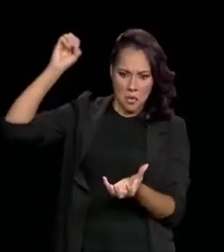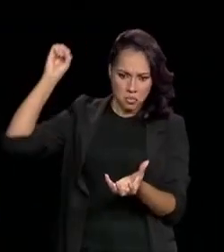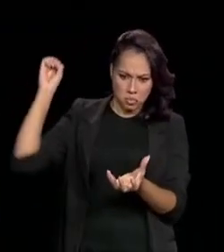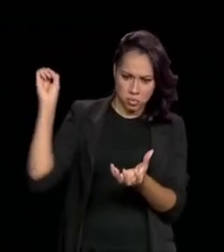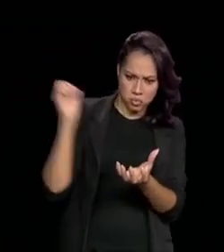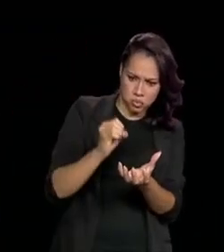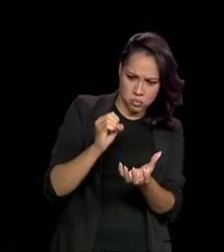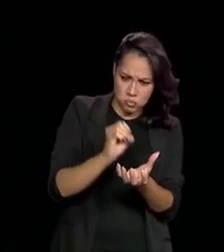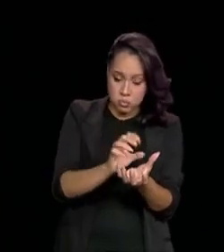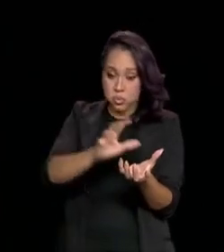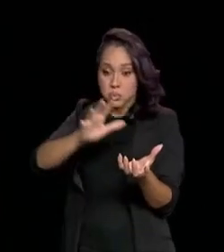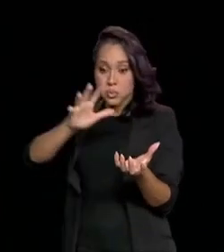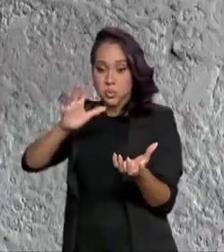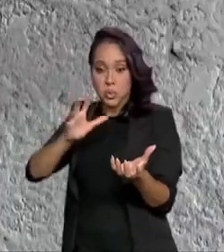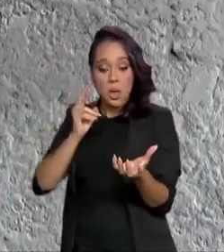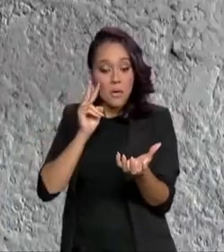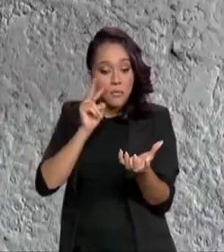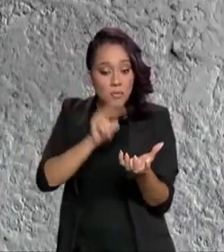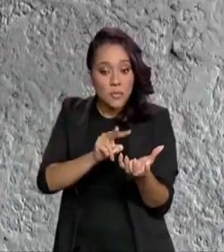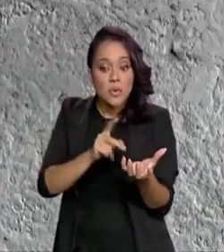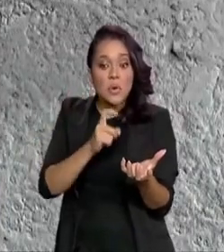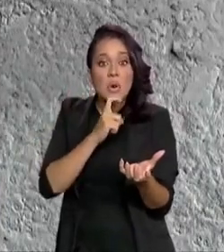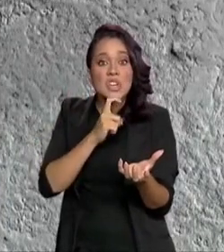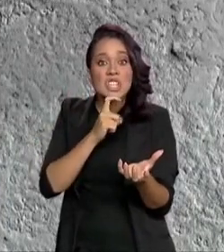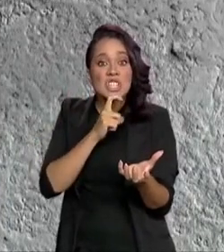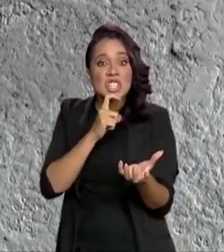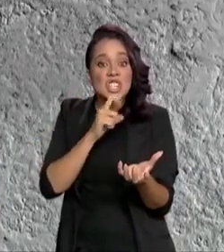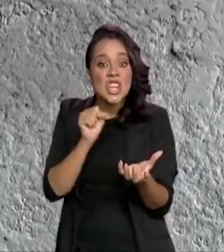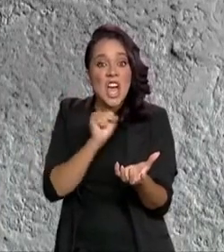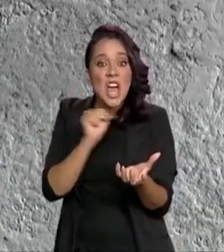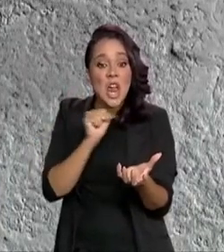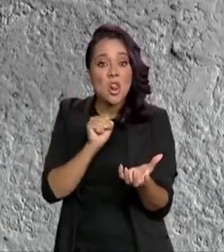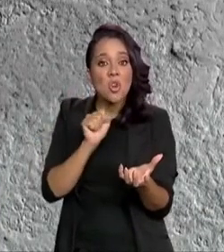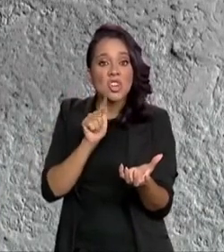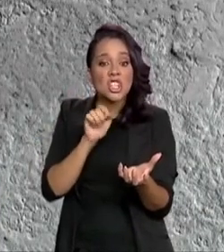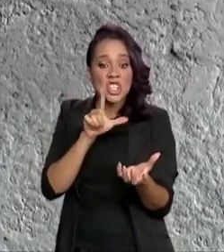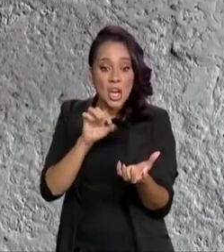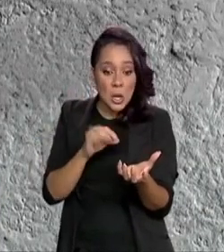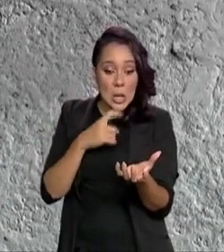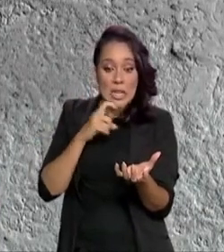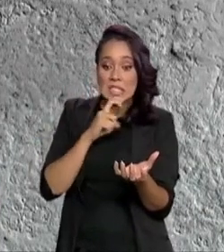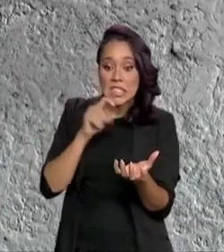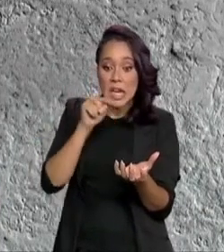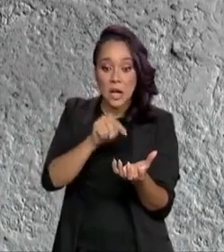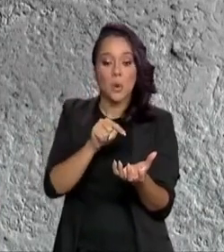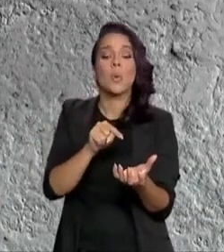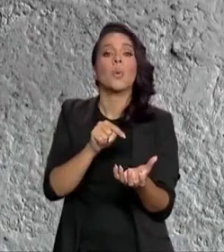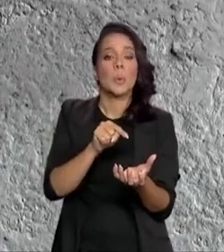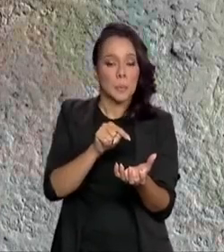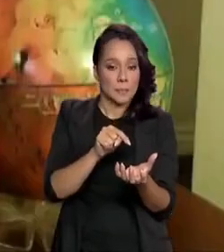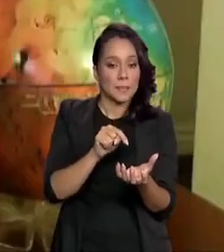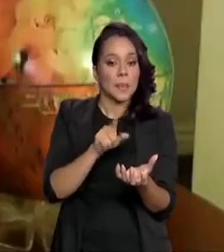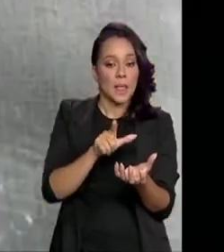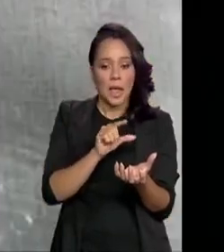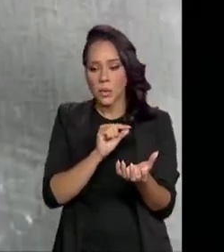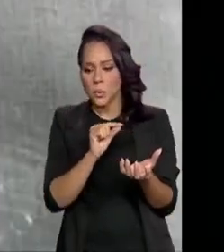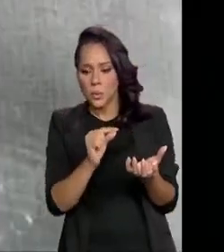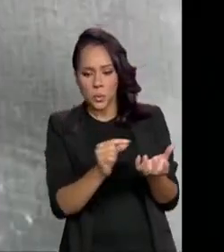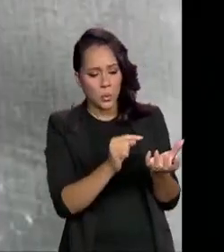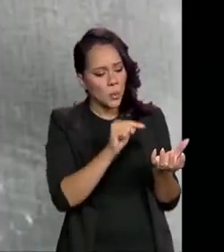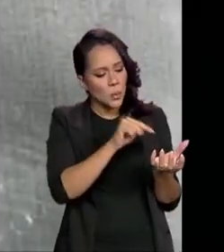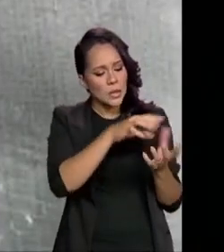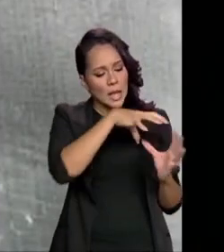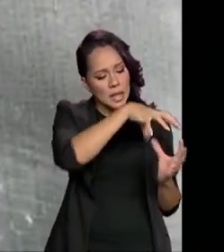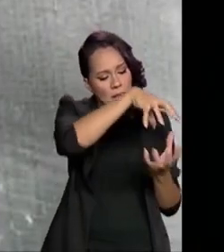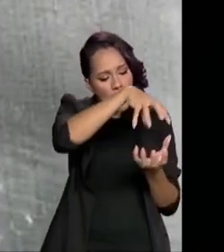posteriormente revelou a presença de gelo. E é essa presença de gelo numa latitude